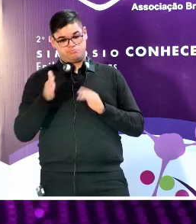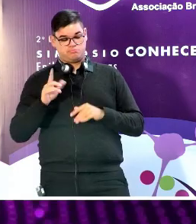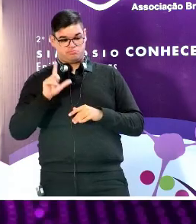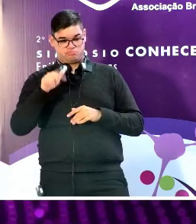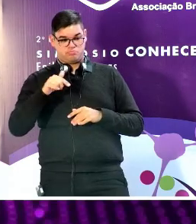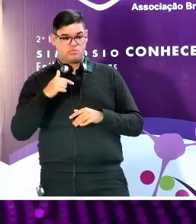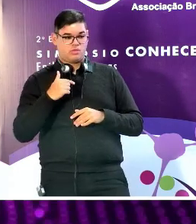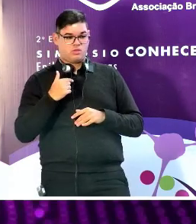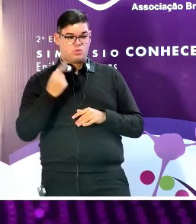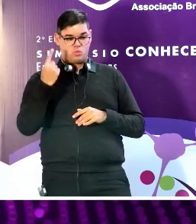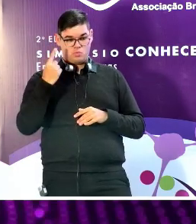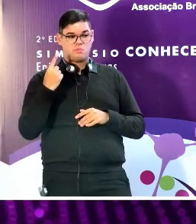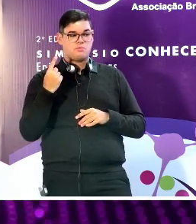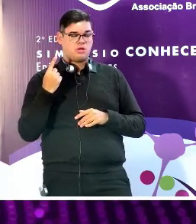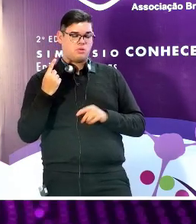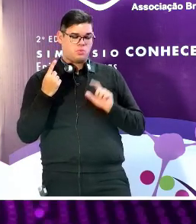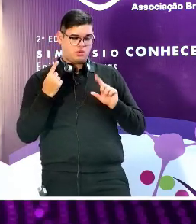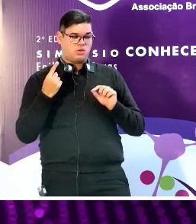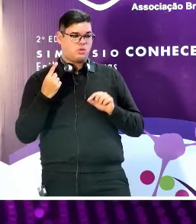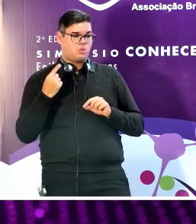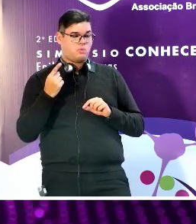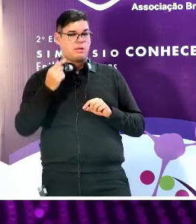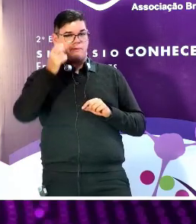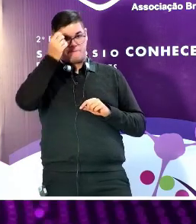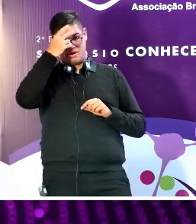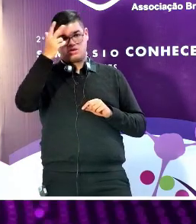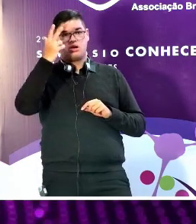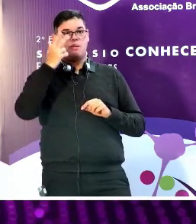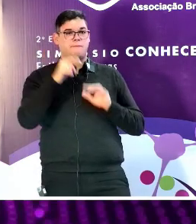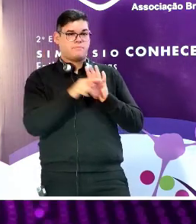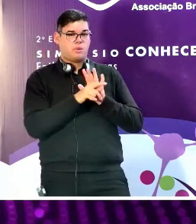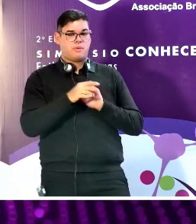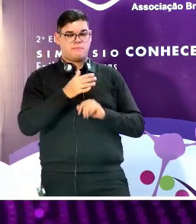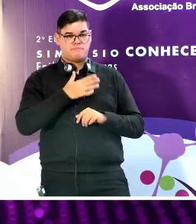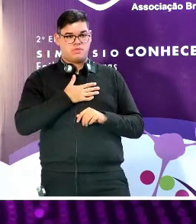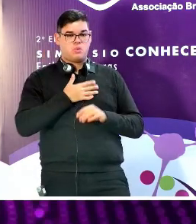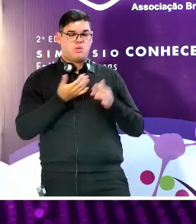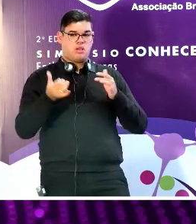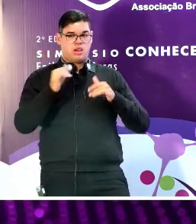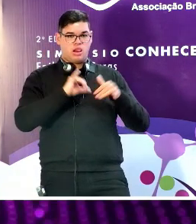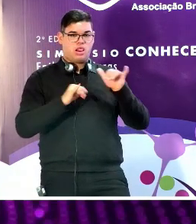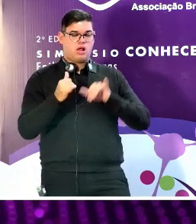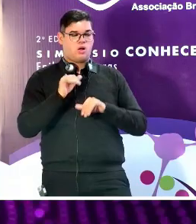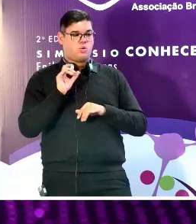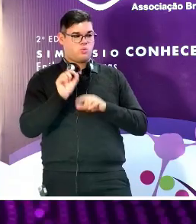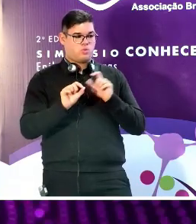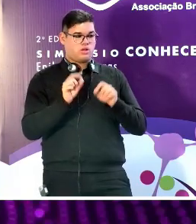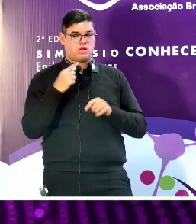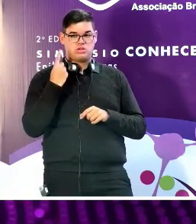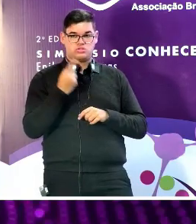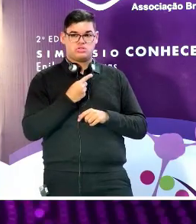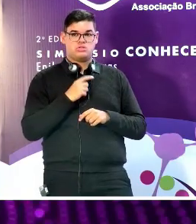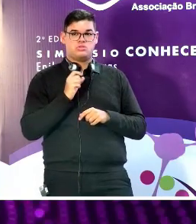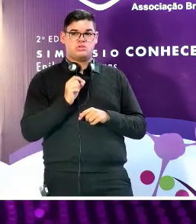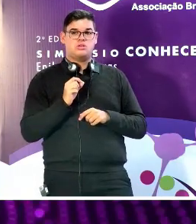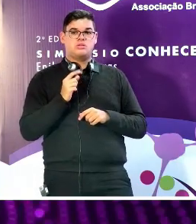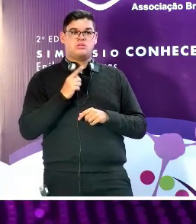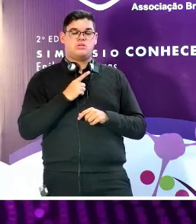uma das grandes expertises do meu laboratório é a gente, a partir do composto